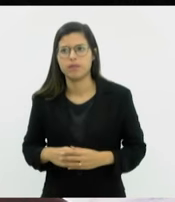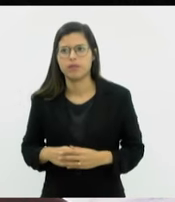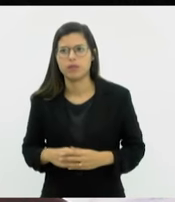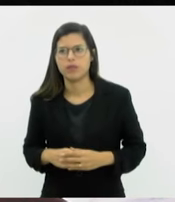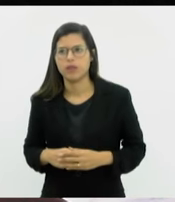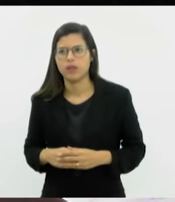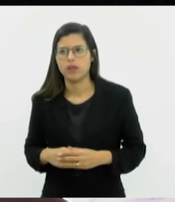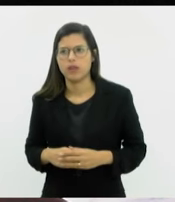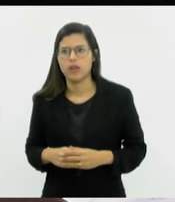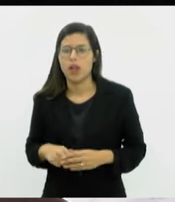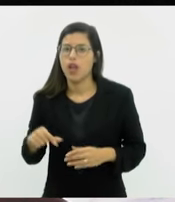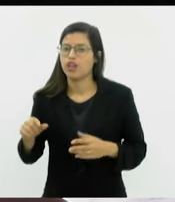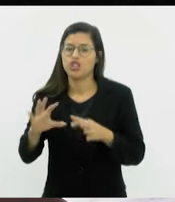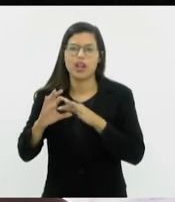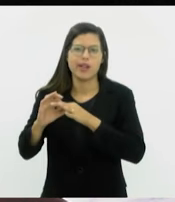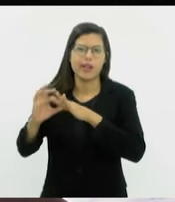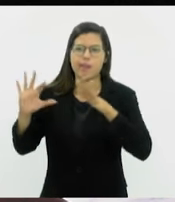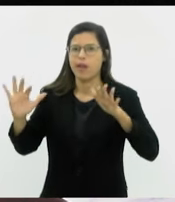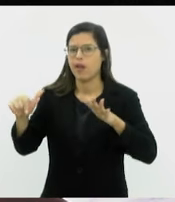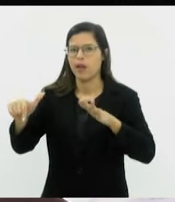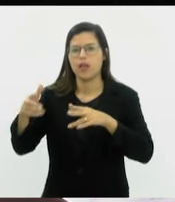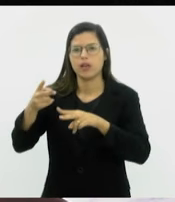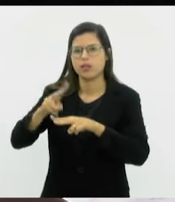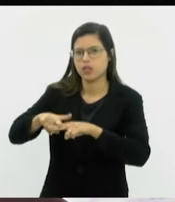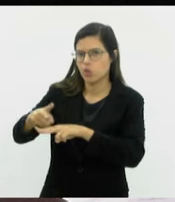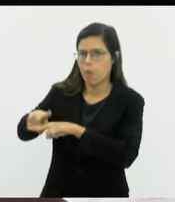a gente coloca esses vagabundos todos na rua novamente.